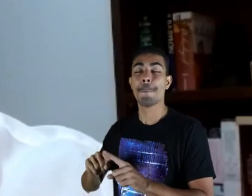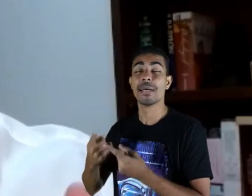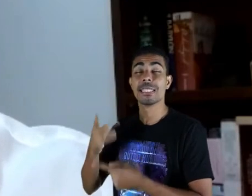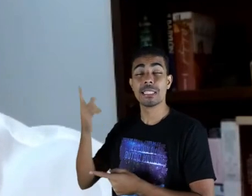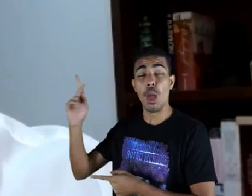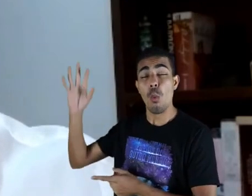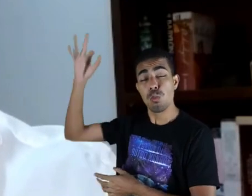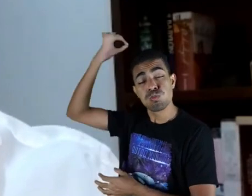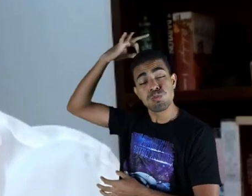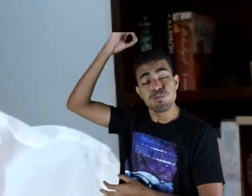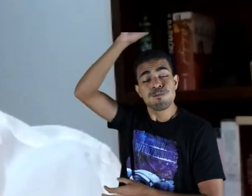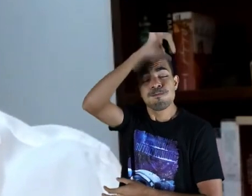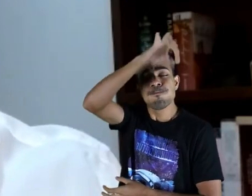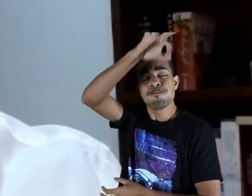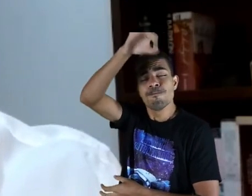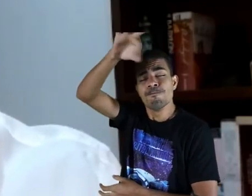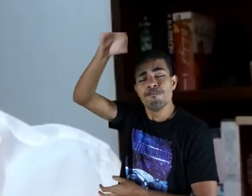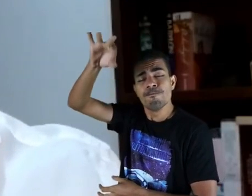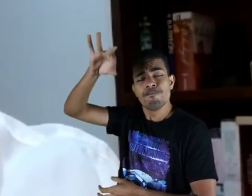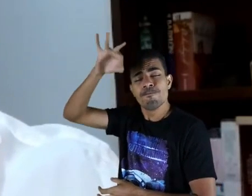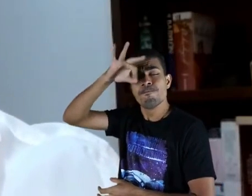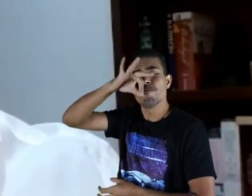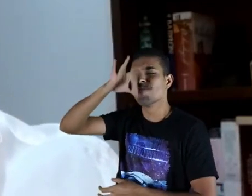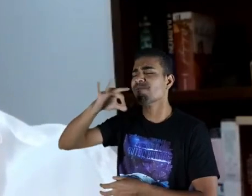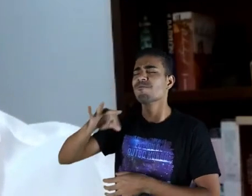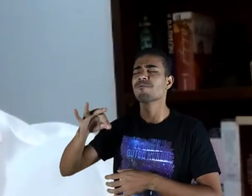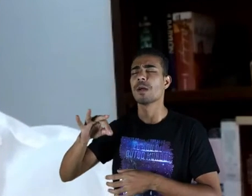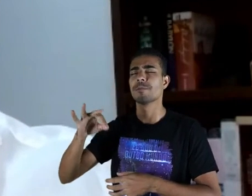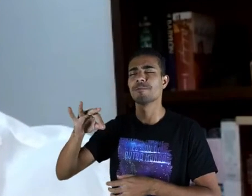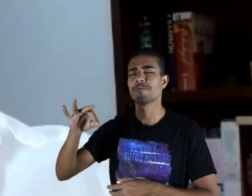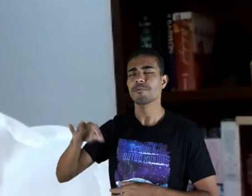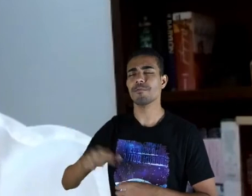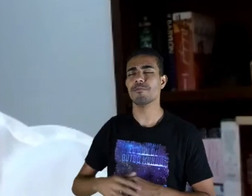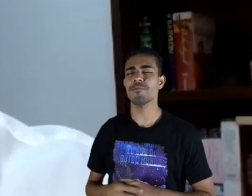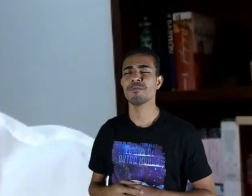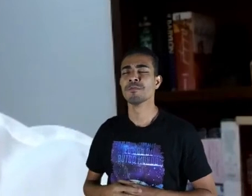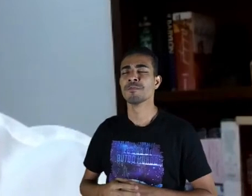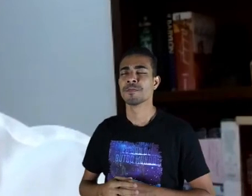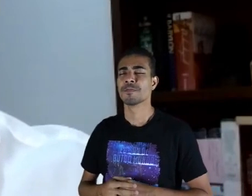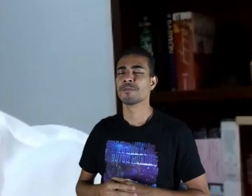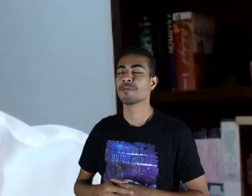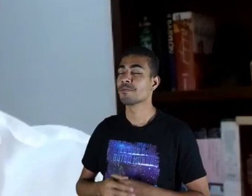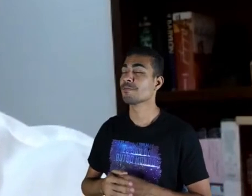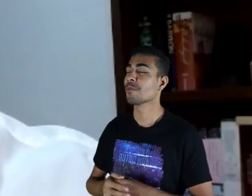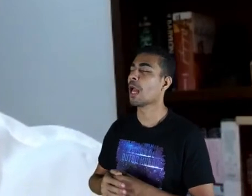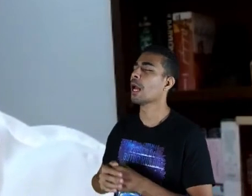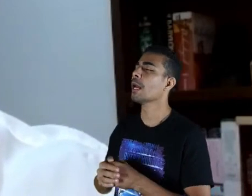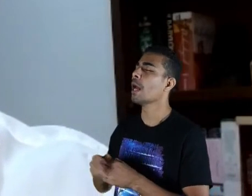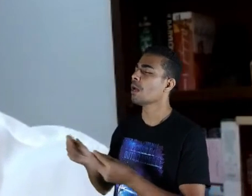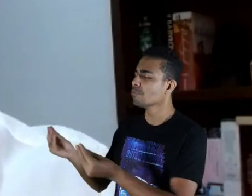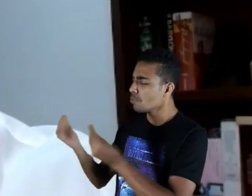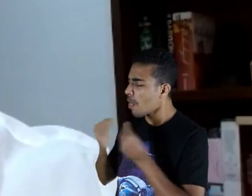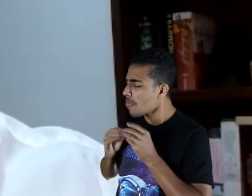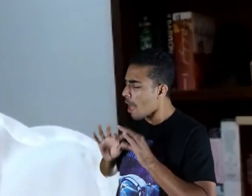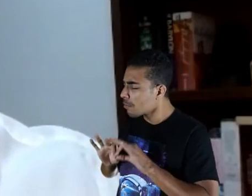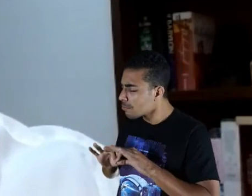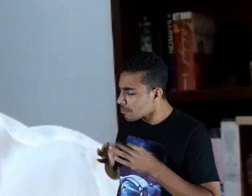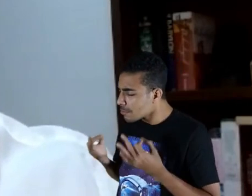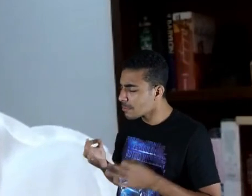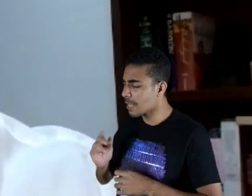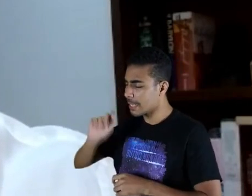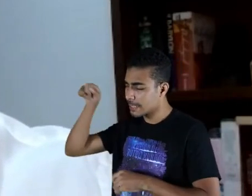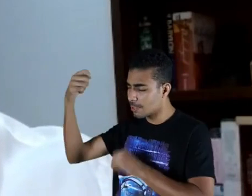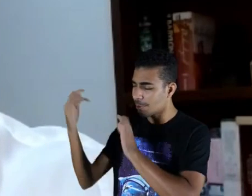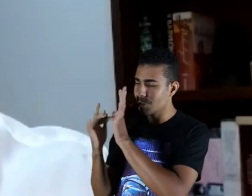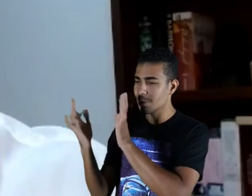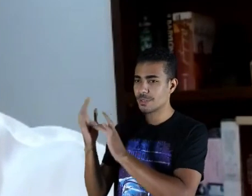espírito possa alcançar aonde a palavra do pregador não chegar. Dá-nos humildade, unção, em nome